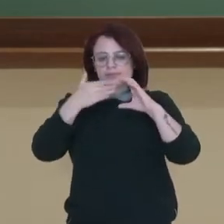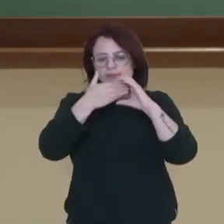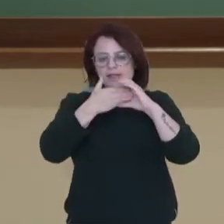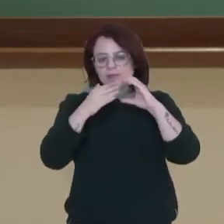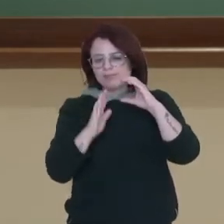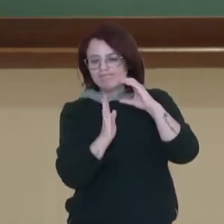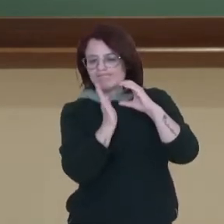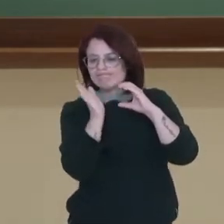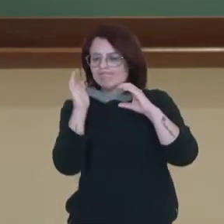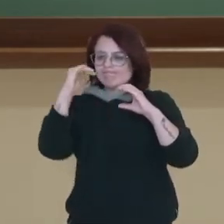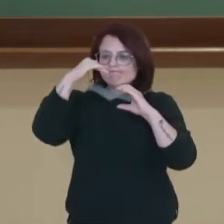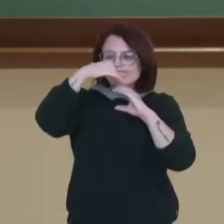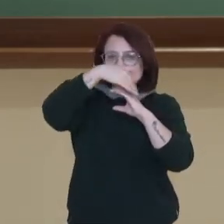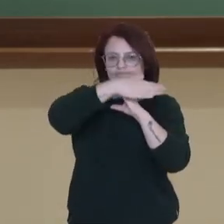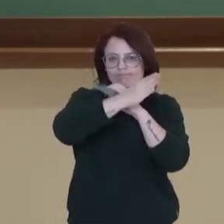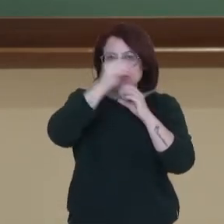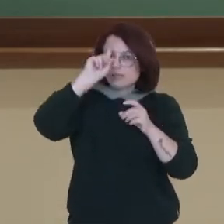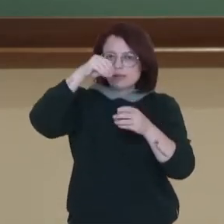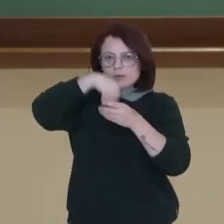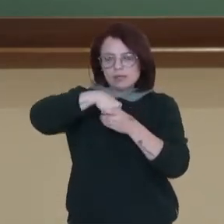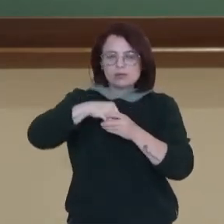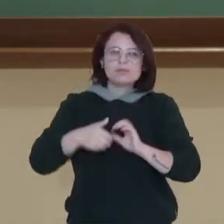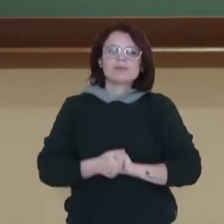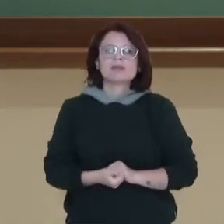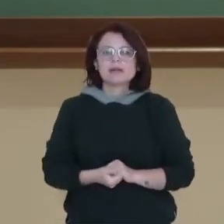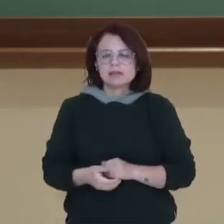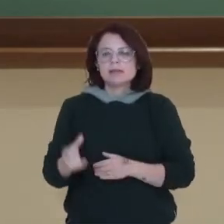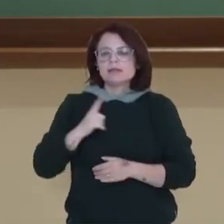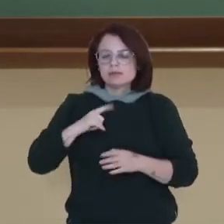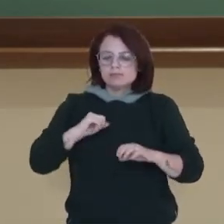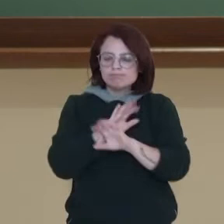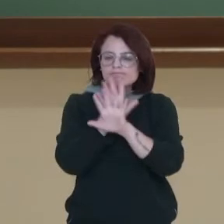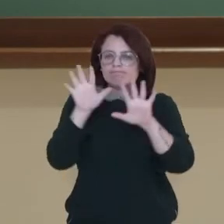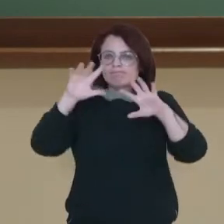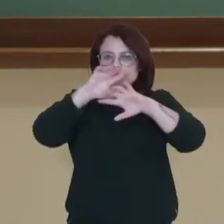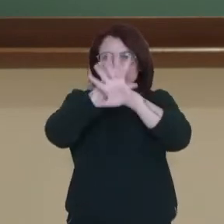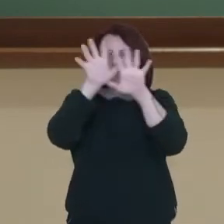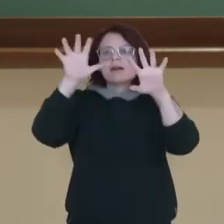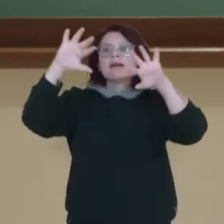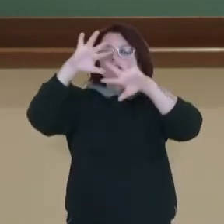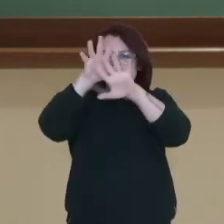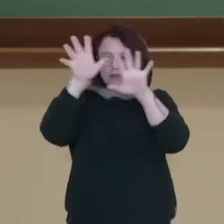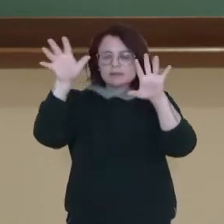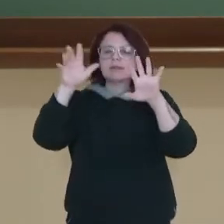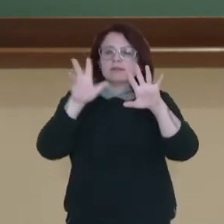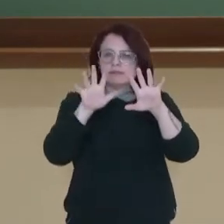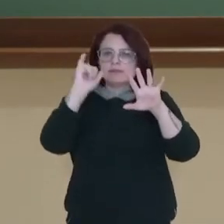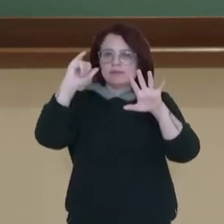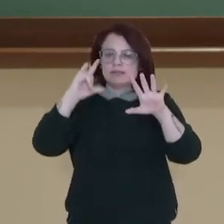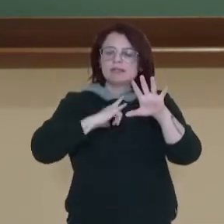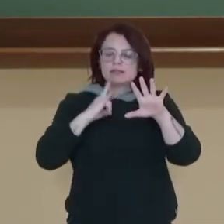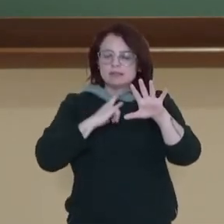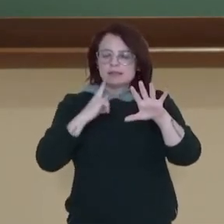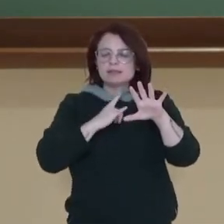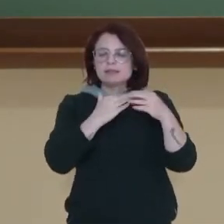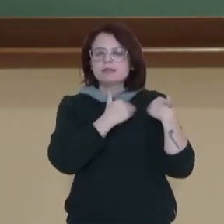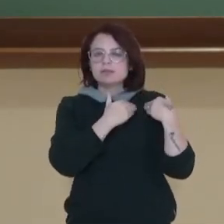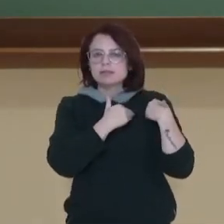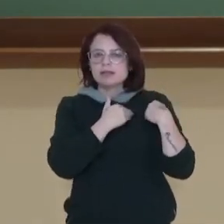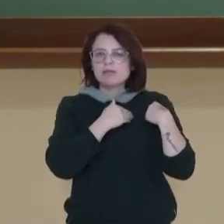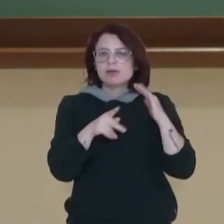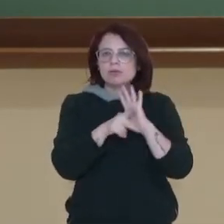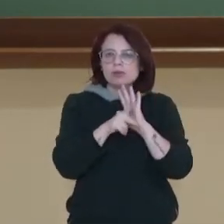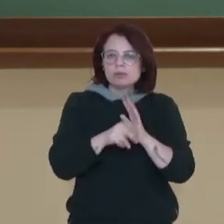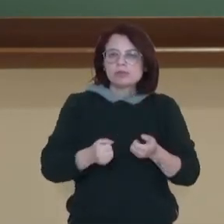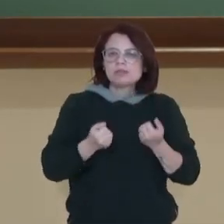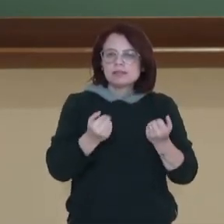células. Então é esse líquido, né, água e sais minerais que estão passando ali, certo? Os vasos condutores responsáveis por isso